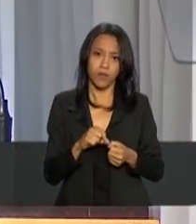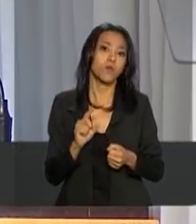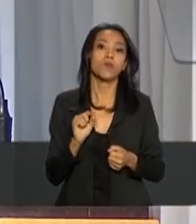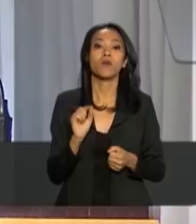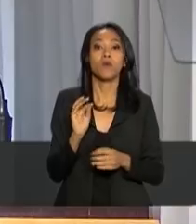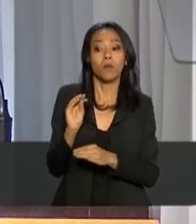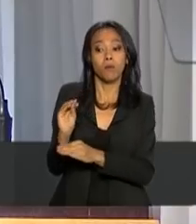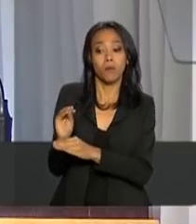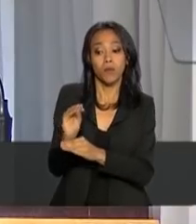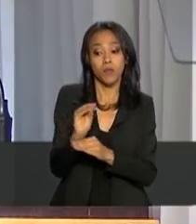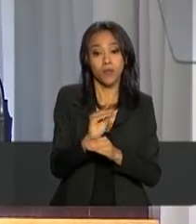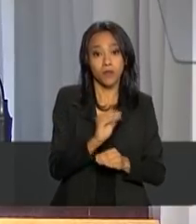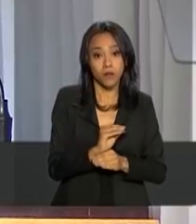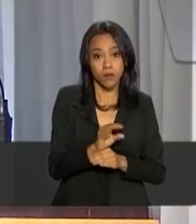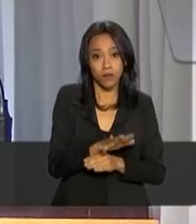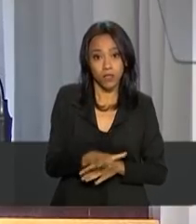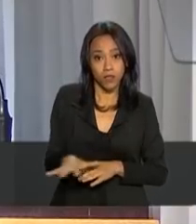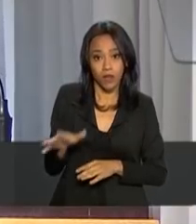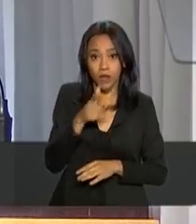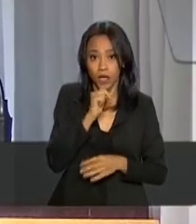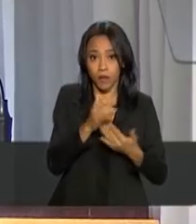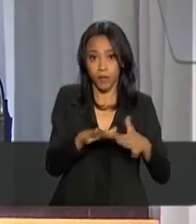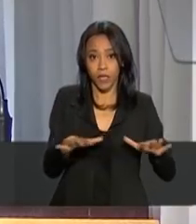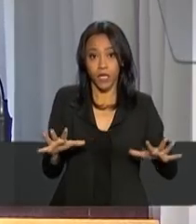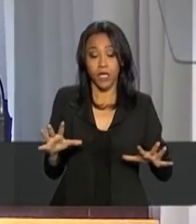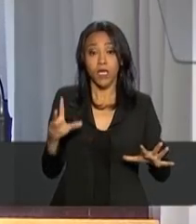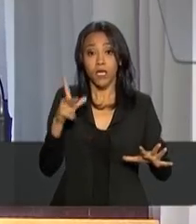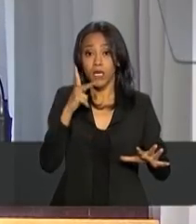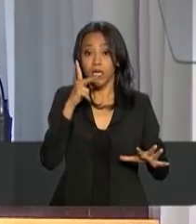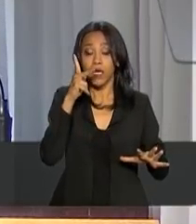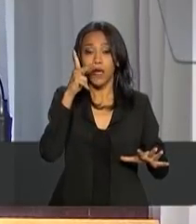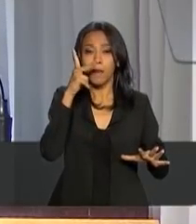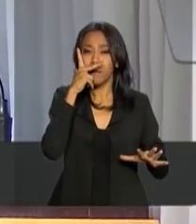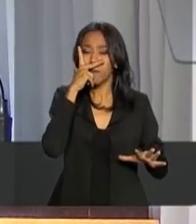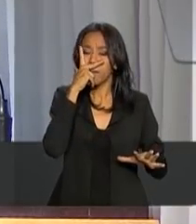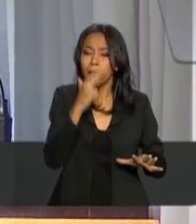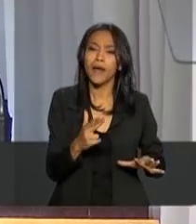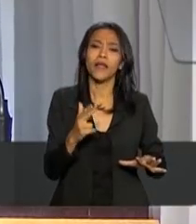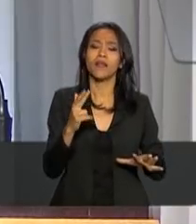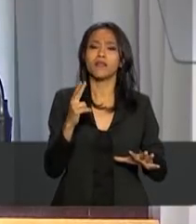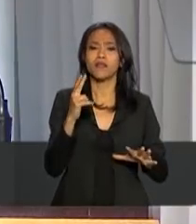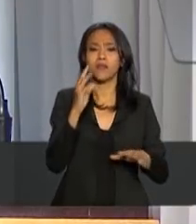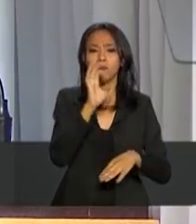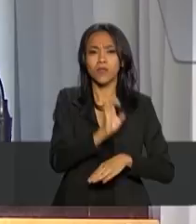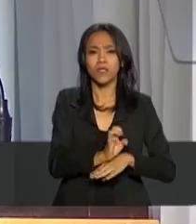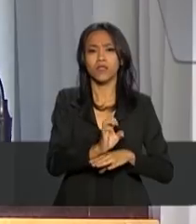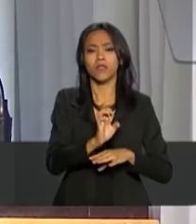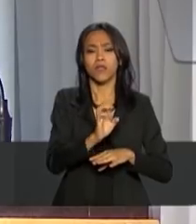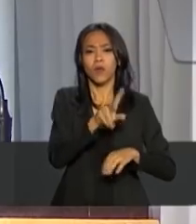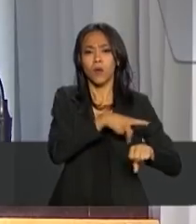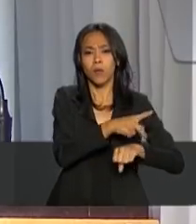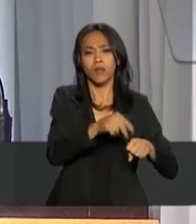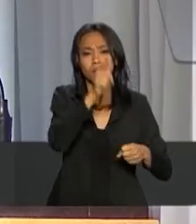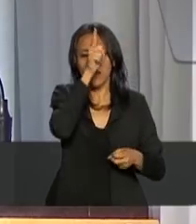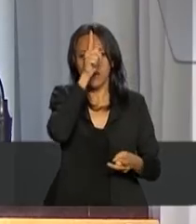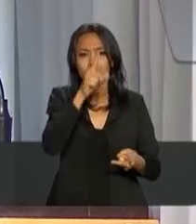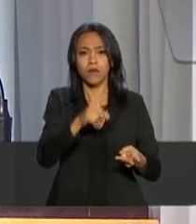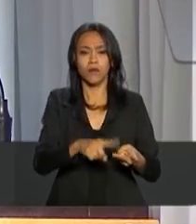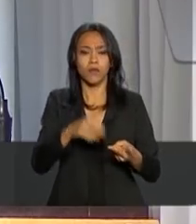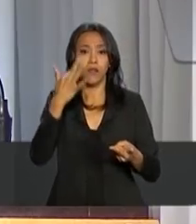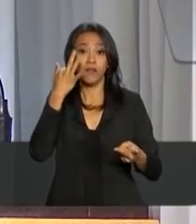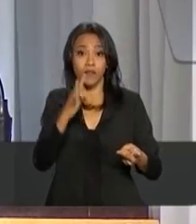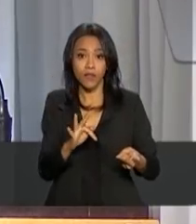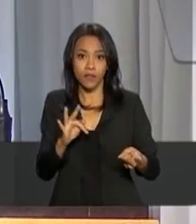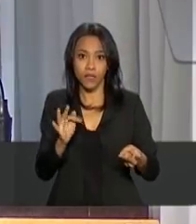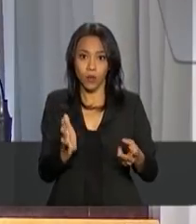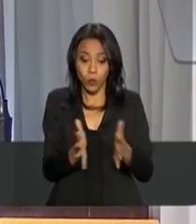uma proteção de área marinha que equivale à soma do Estado da França e Alemanha, não é? Aliás, no dia que eu assinei esse ato, estavam todos